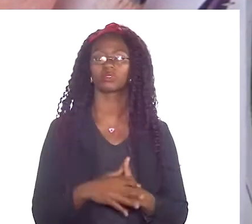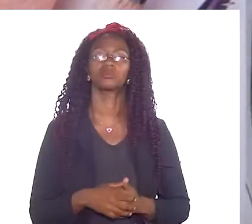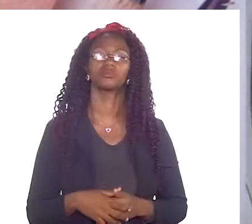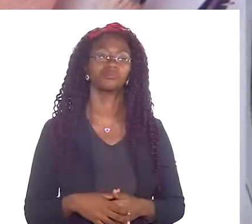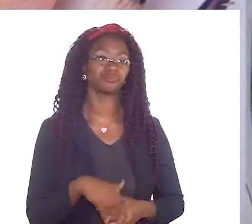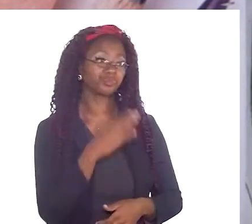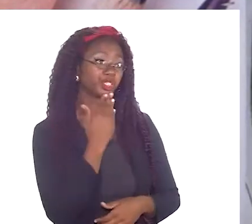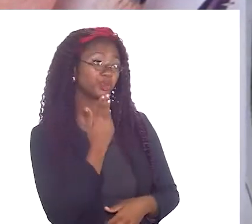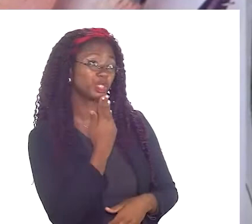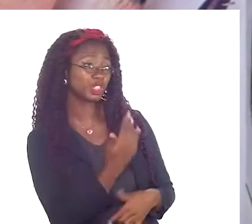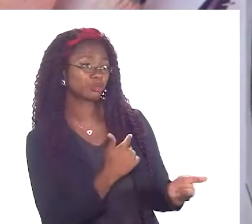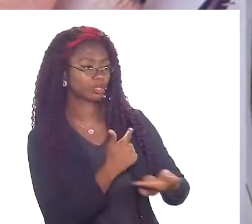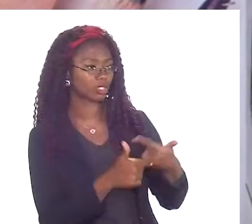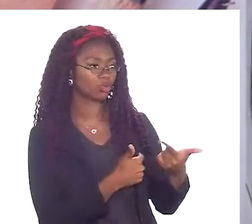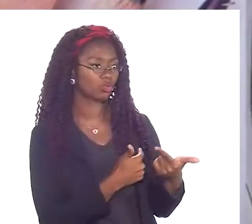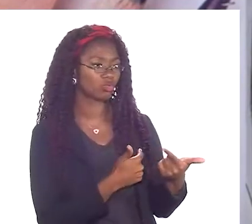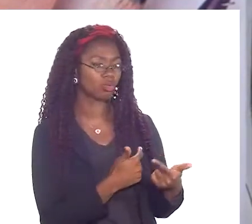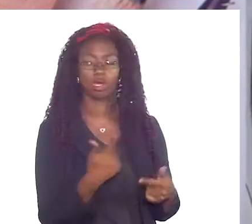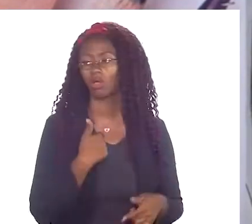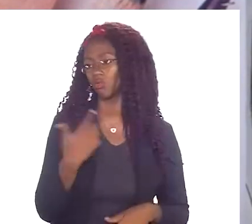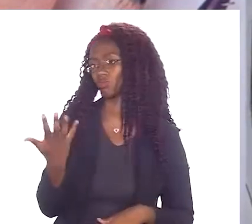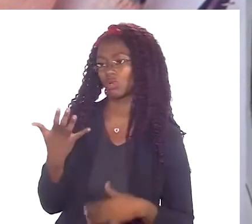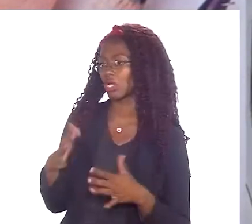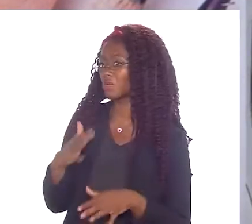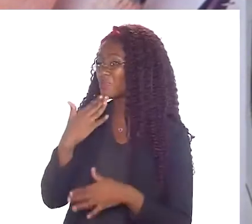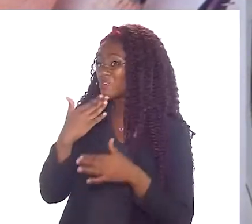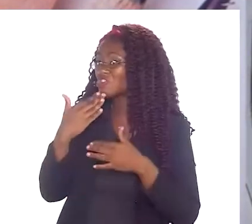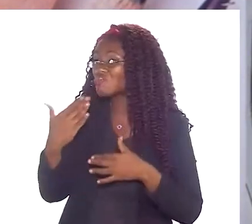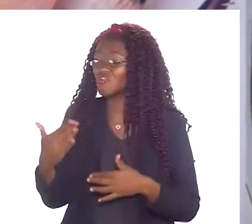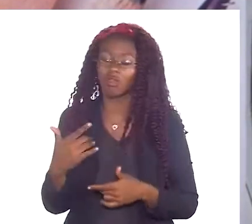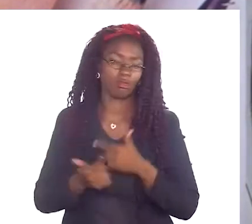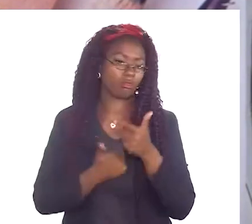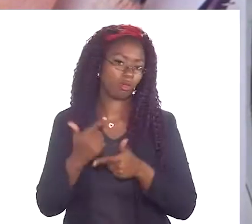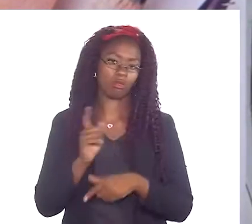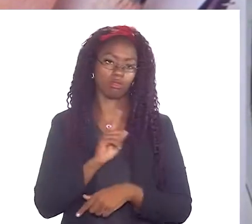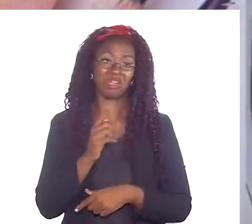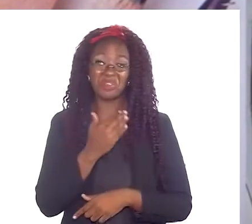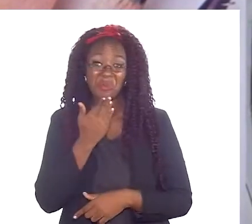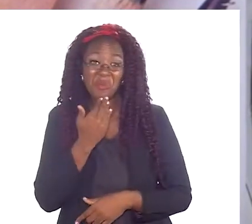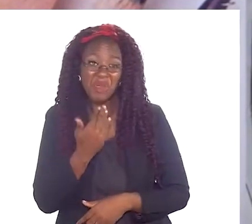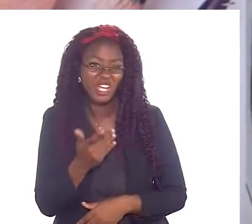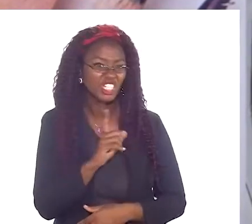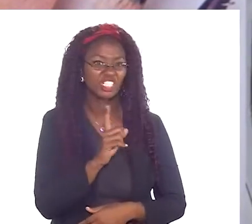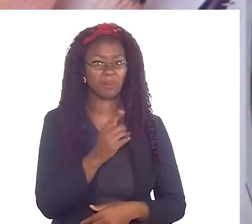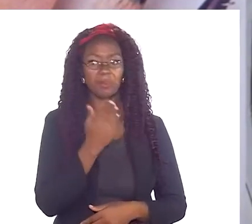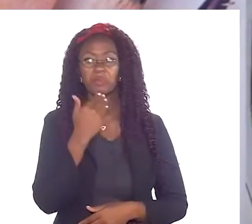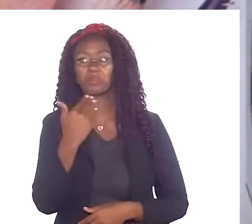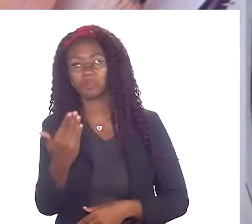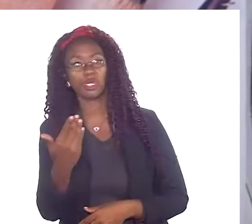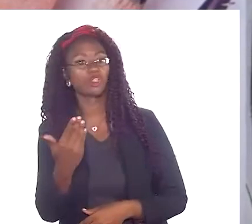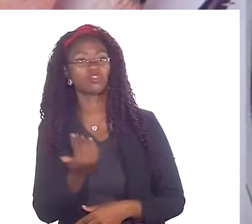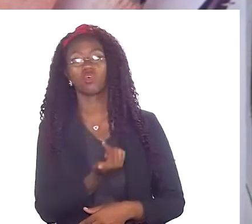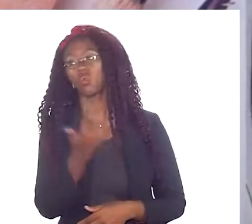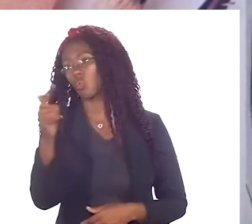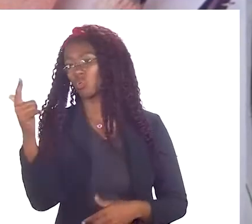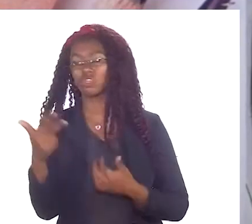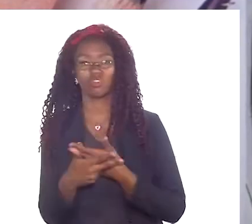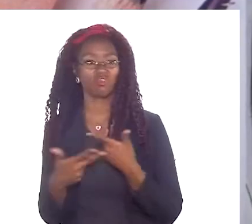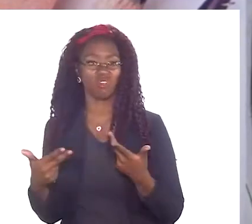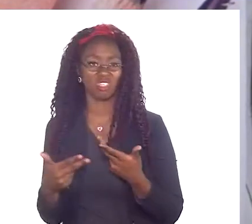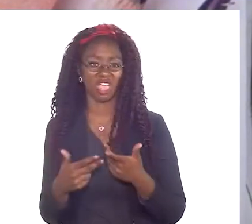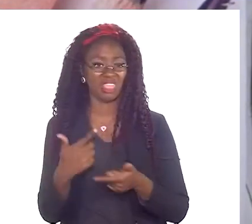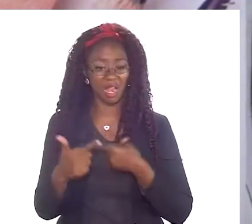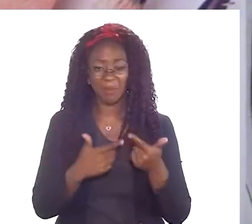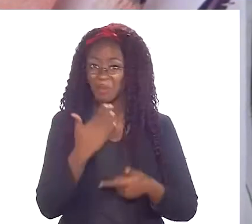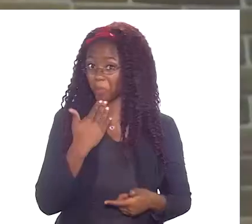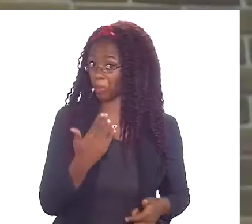não sei o quê, pedir emprego, eu não quero pedir emprego. Gente, emprego não se pede. O que a gente pede são outras coisas, esmola, se